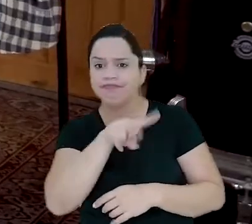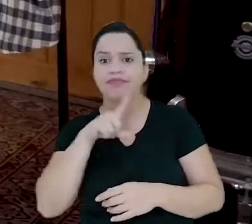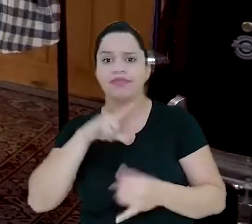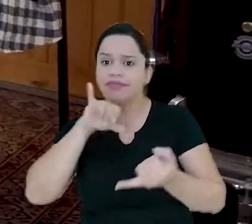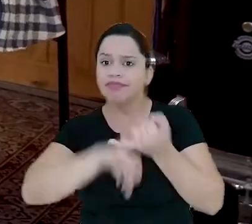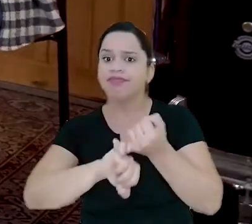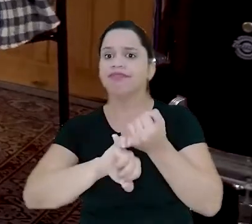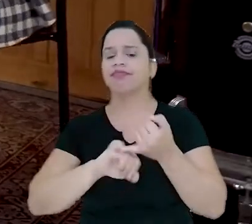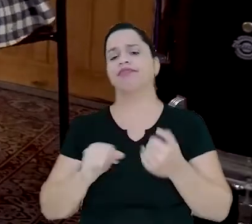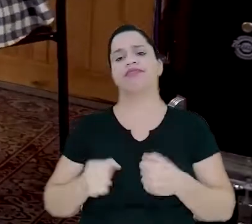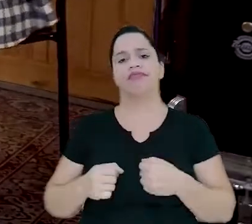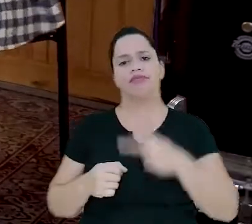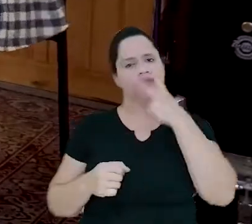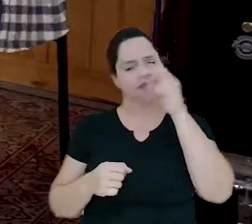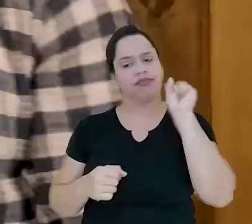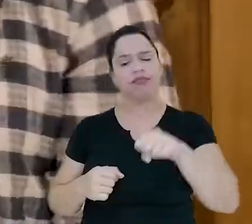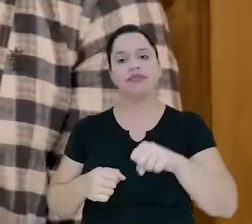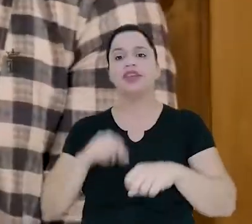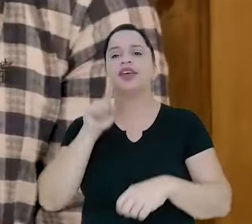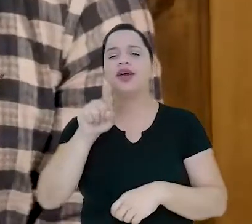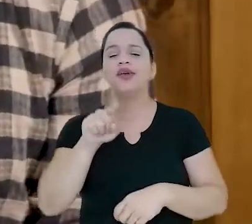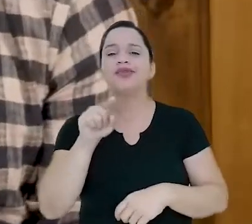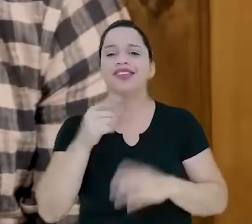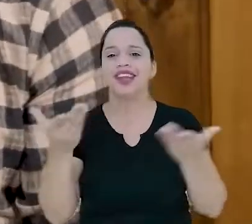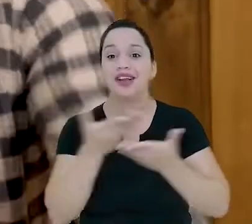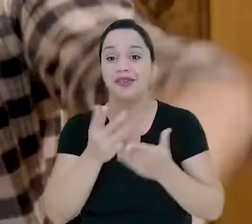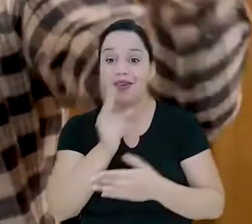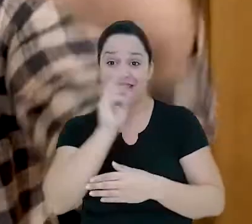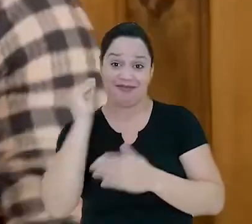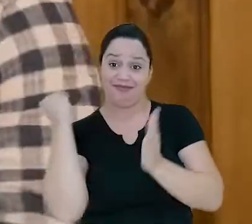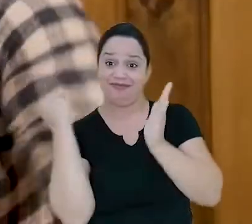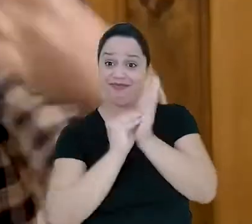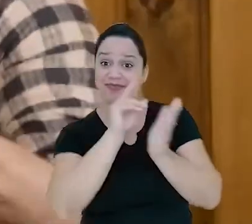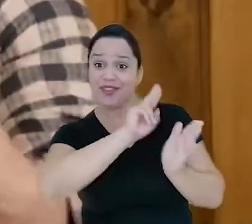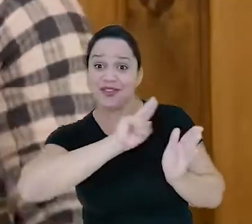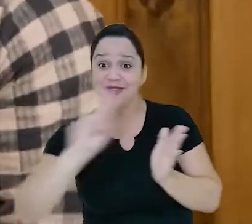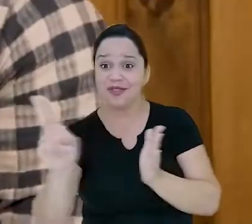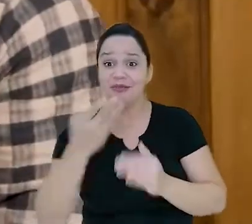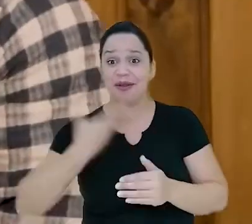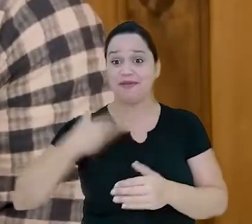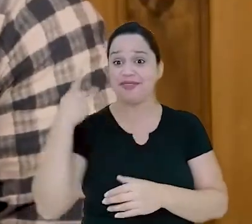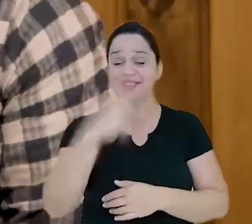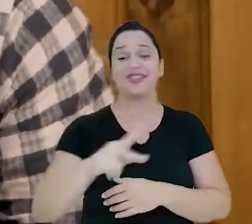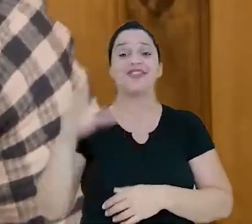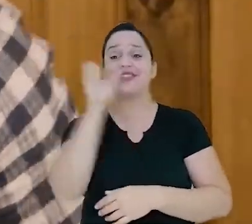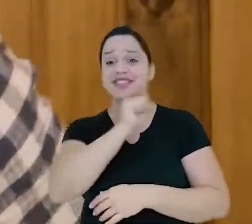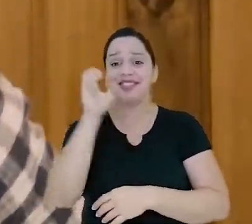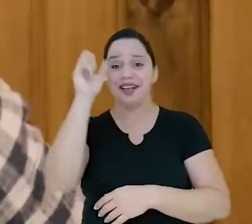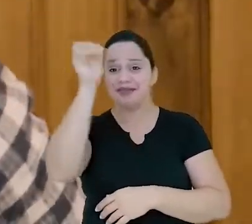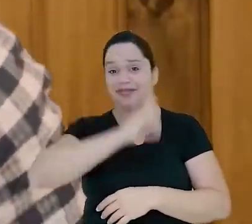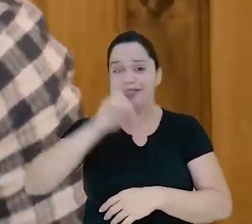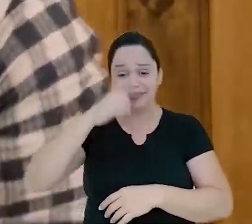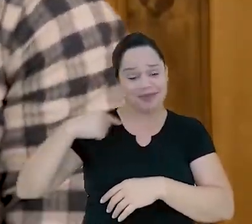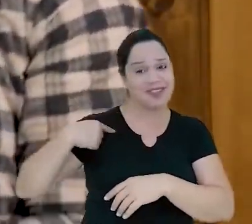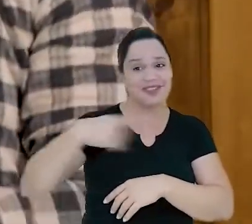amante. Os dois estão com amante. Posso dar uma pausa? Marque o seu amigo que joga bola todo final de semana.